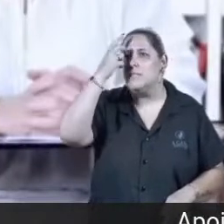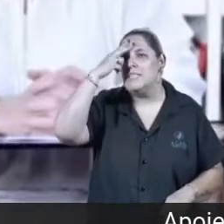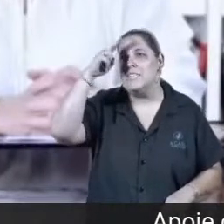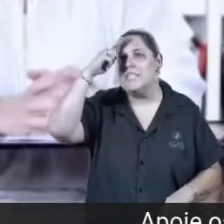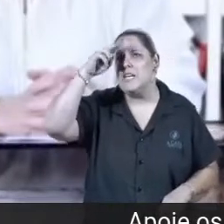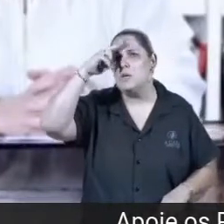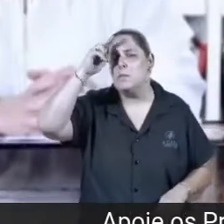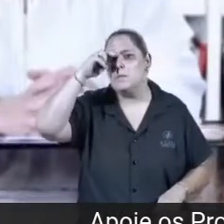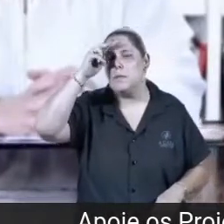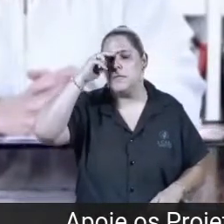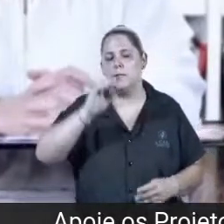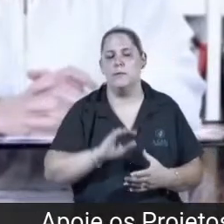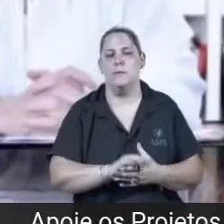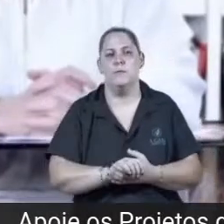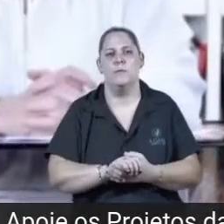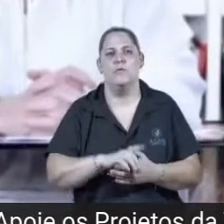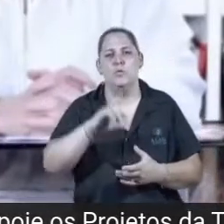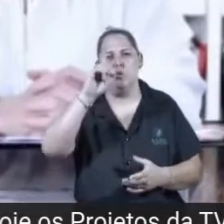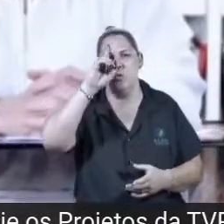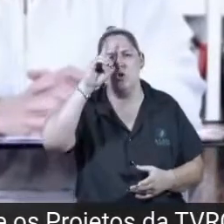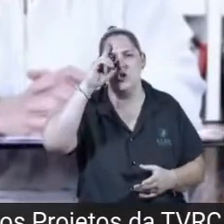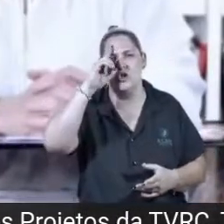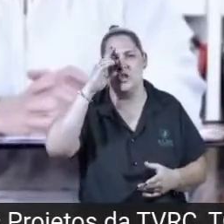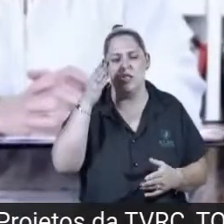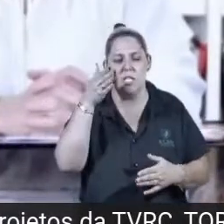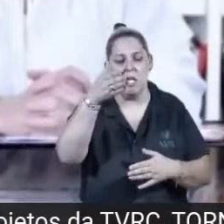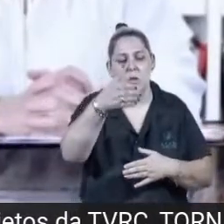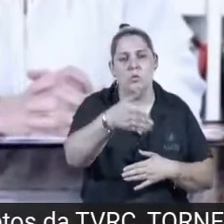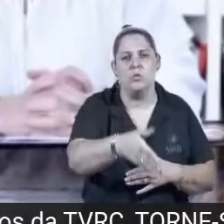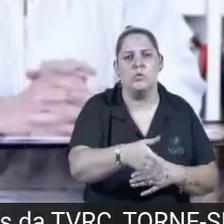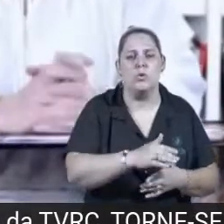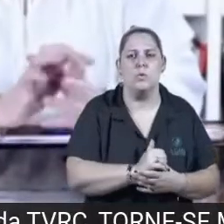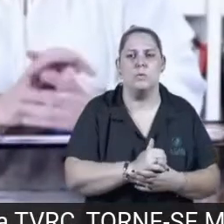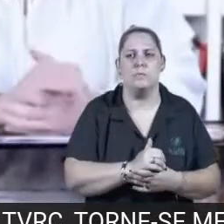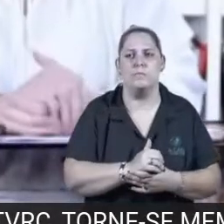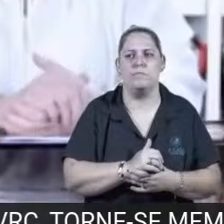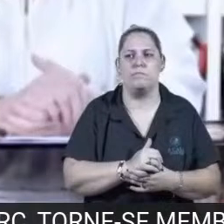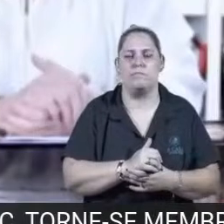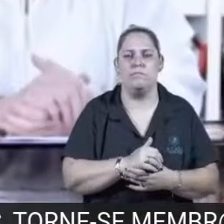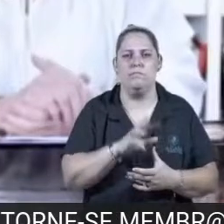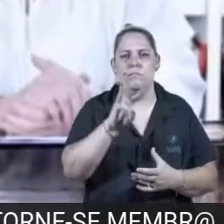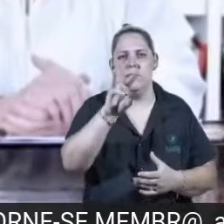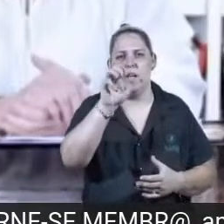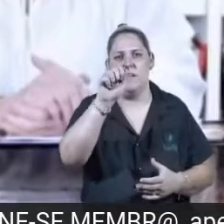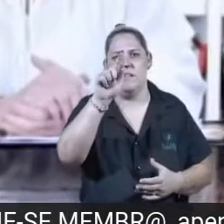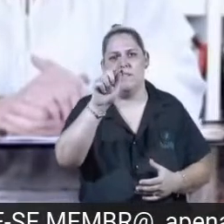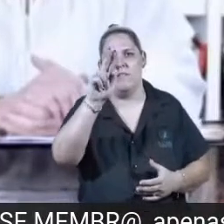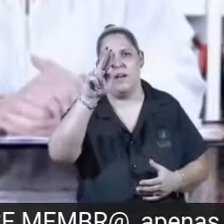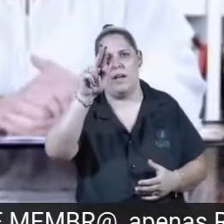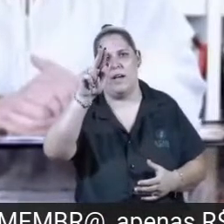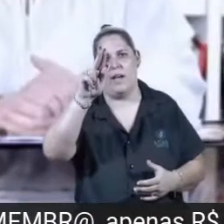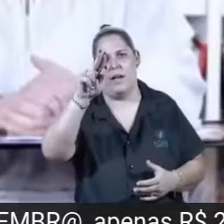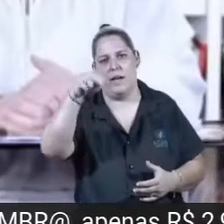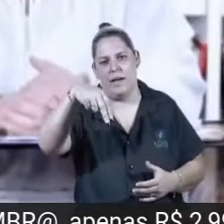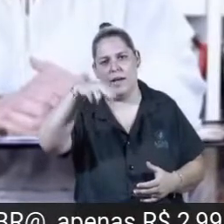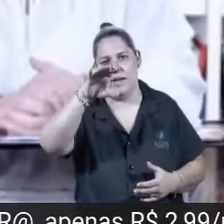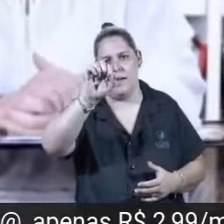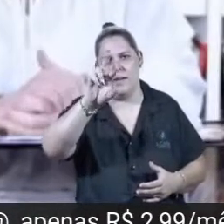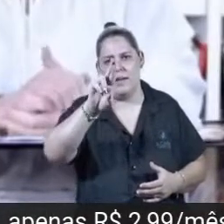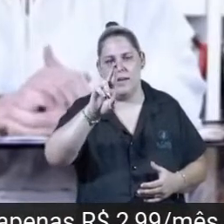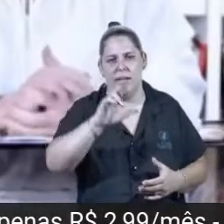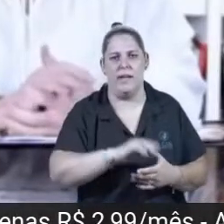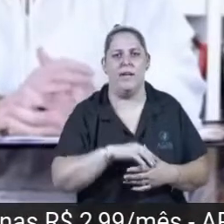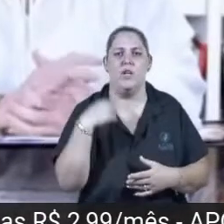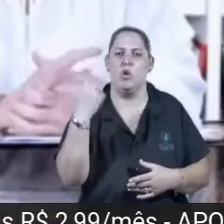lembrando do dia que entrou um companheiro do Wagner, nosso querido e saudoso deputado